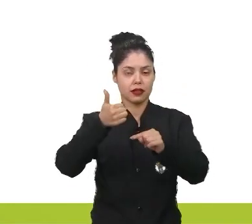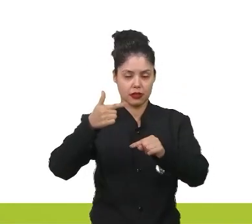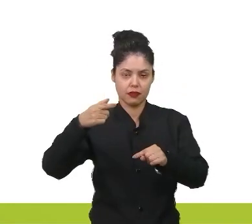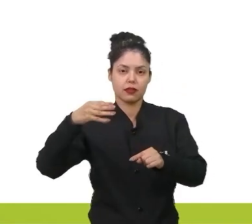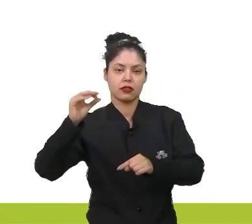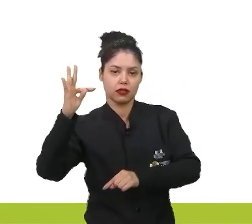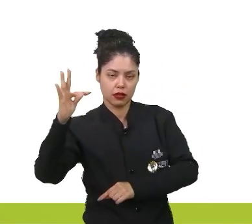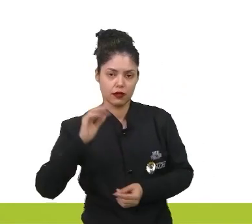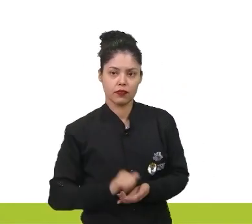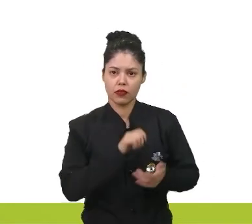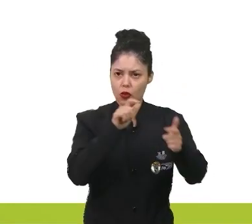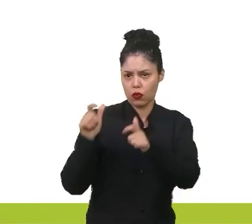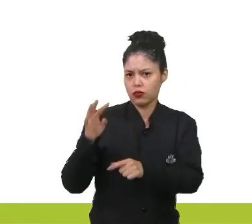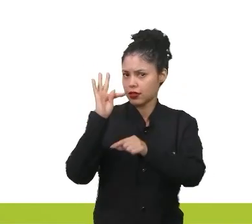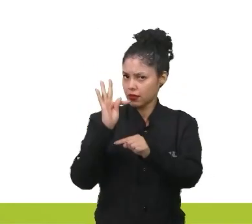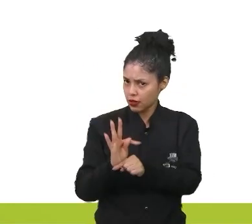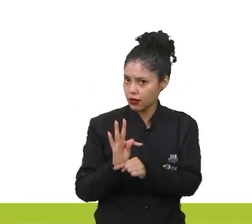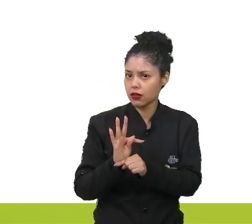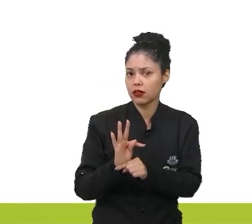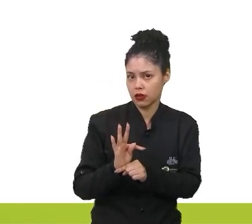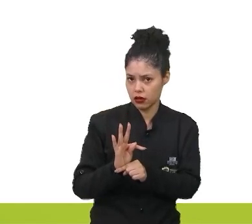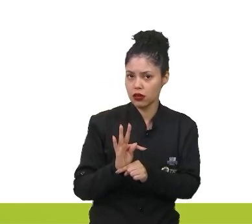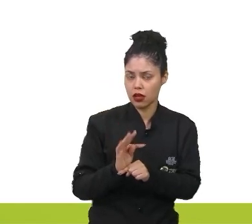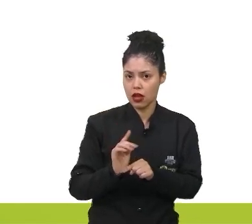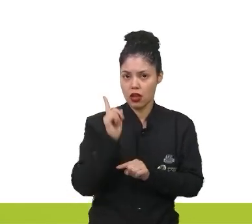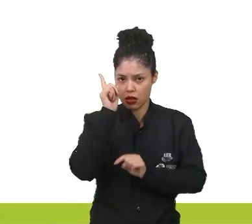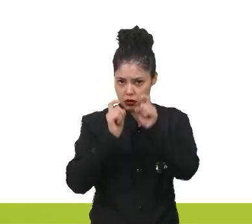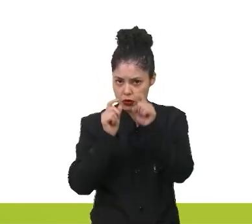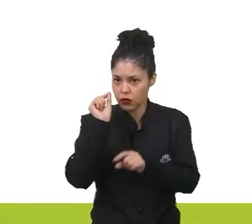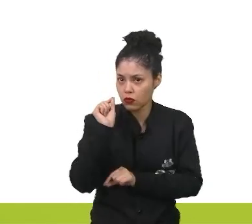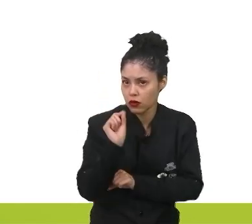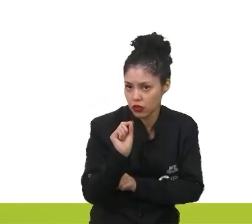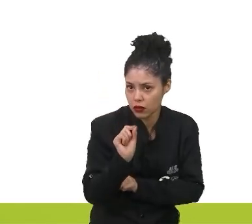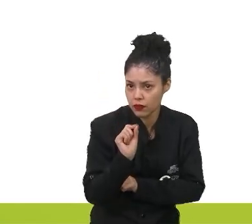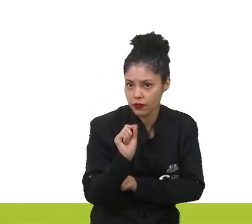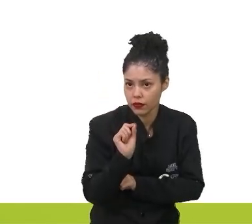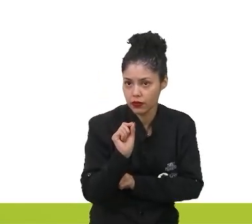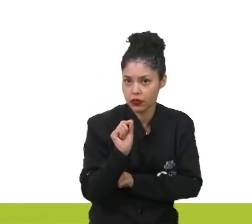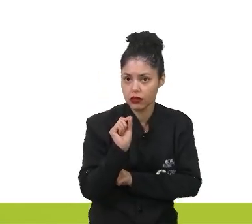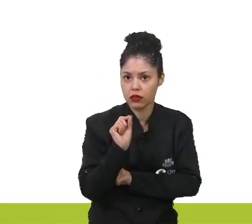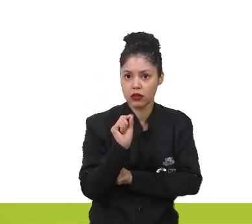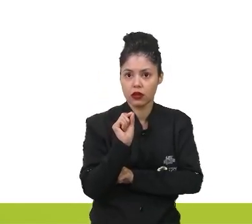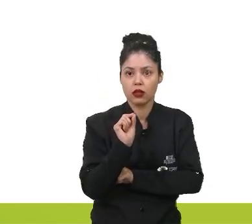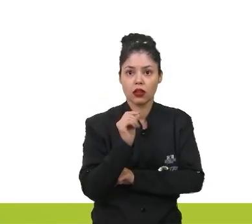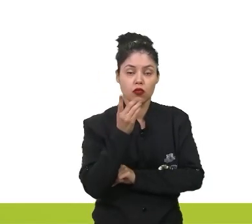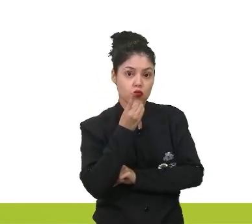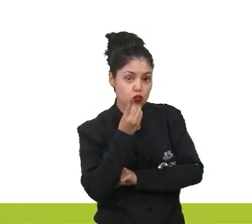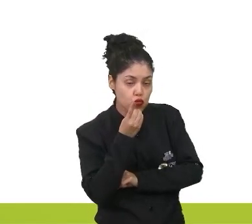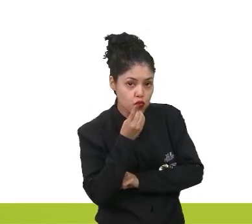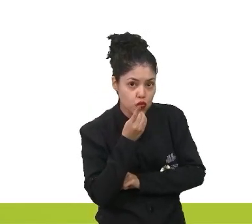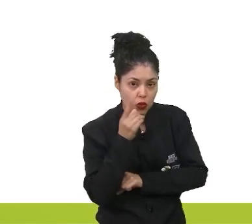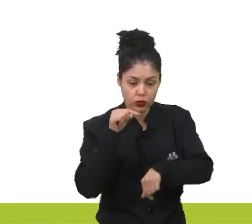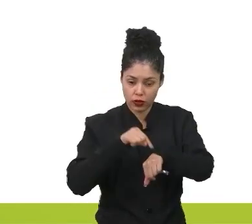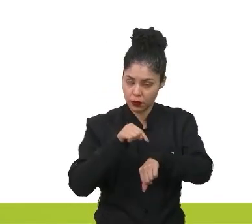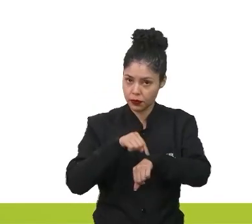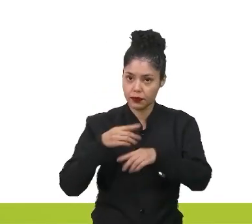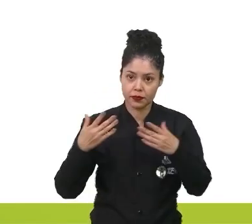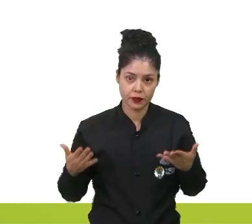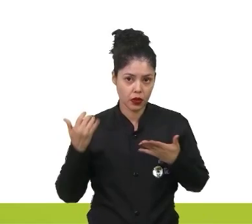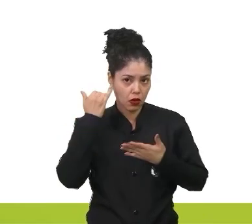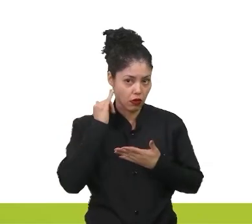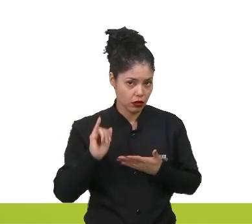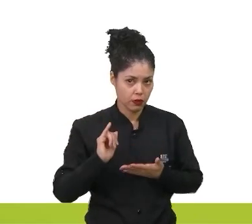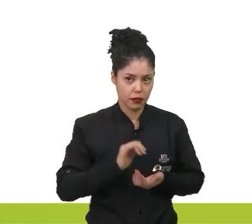120t, onde t é a expressão dia, né? Em dia, ou seja, tempo, uma ideia